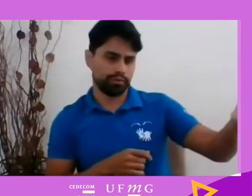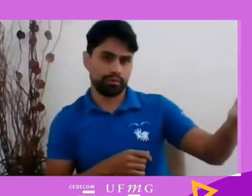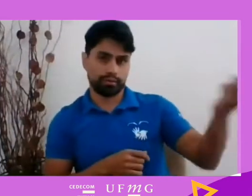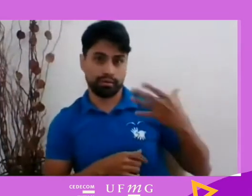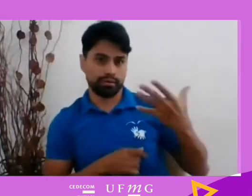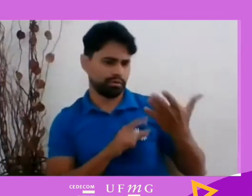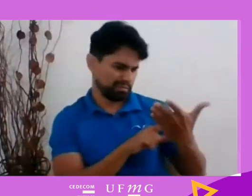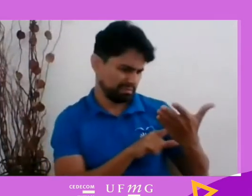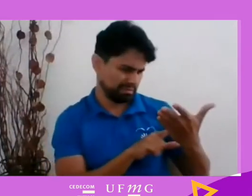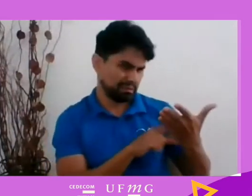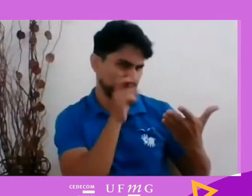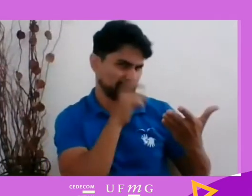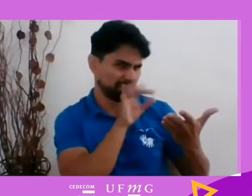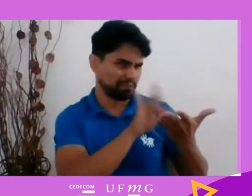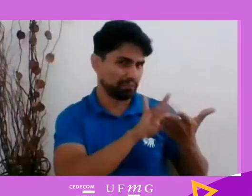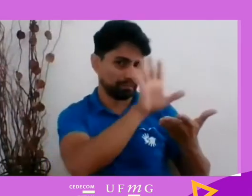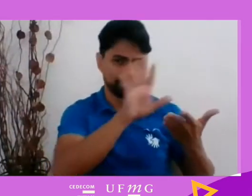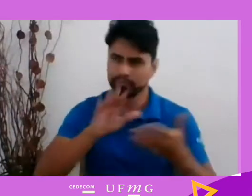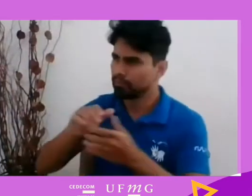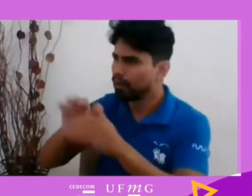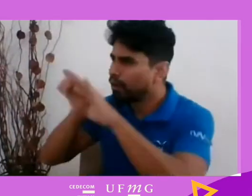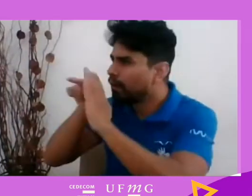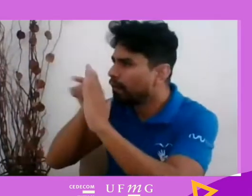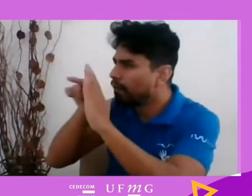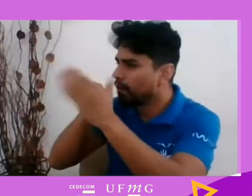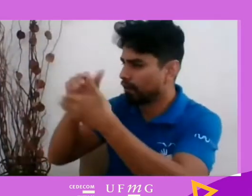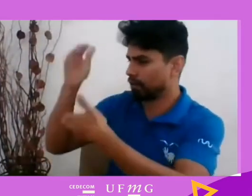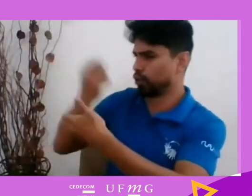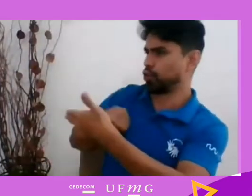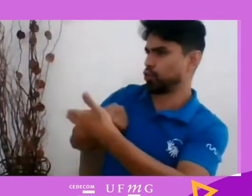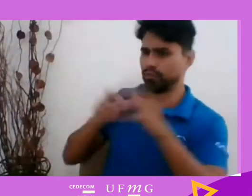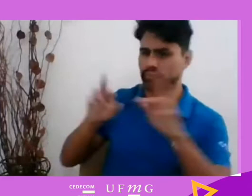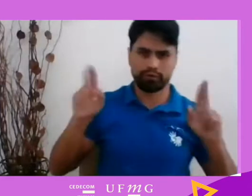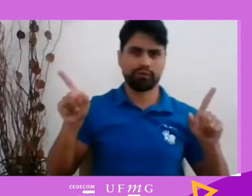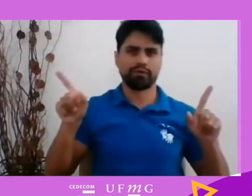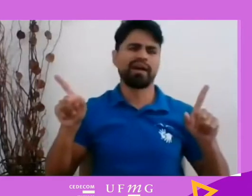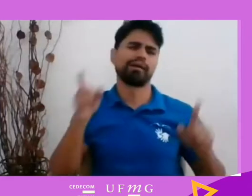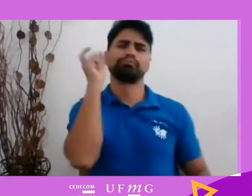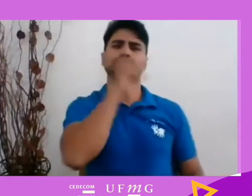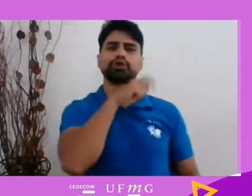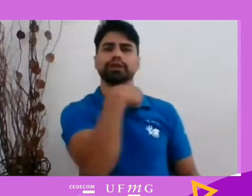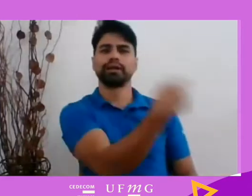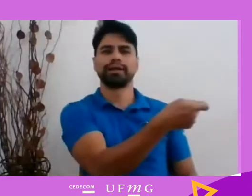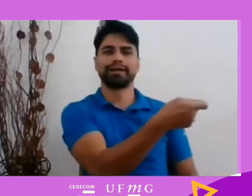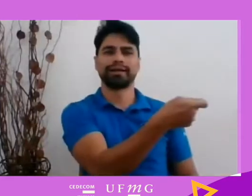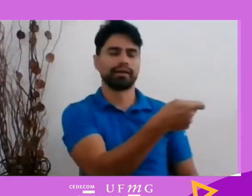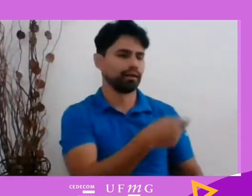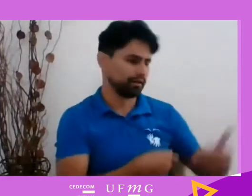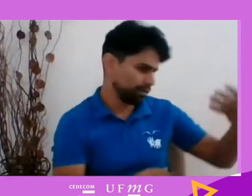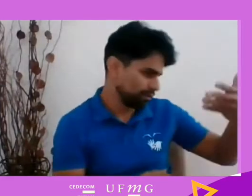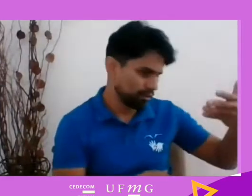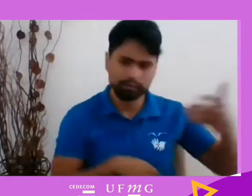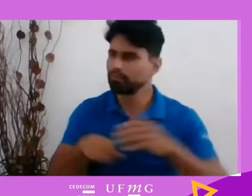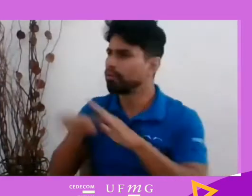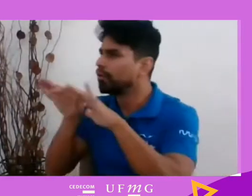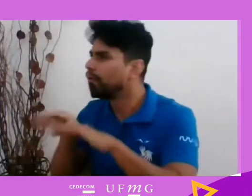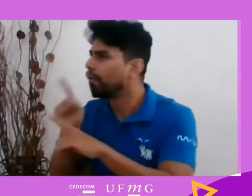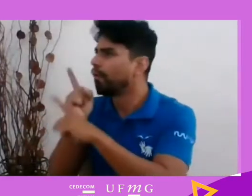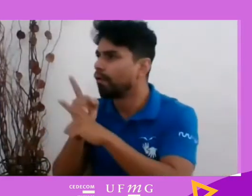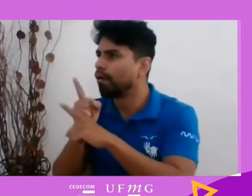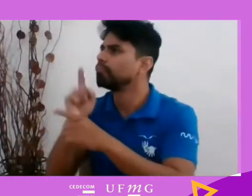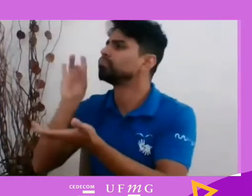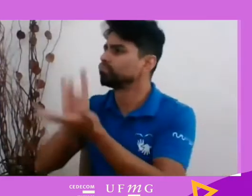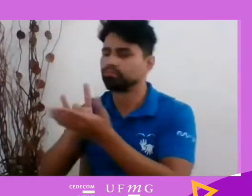oficiais e vê que aquilo é mentira, né? Algumas coisas, por exemplo, você tem parâmetros científicos, como a